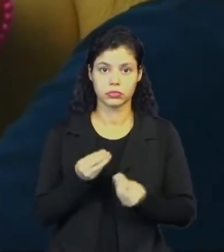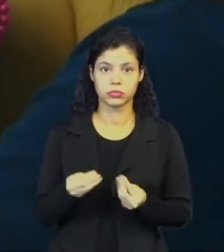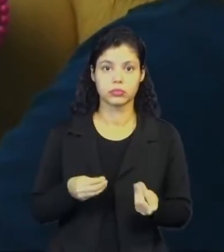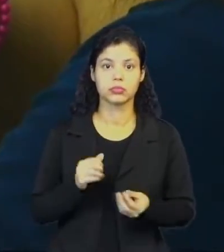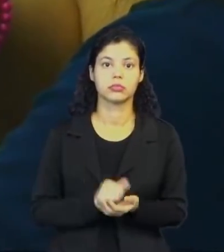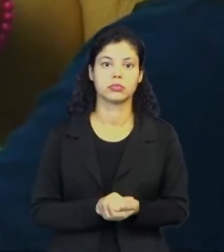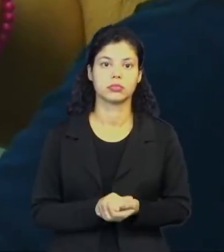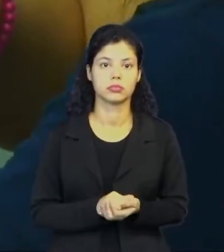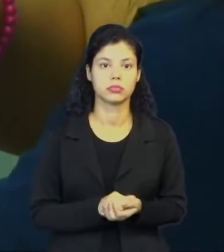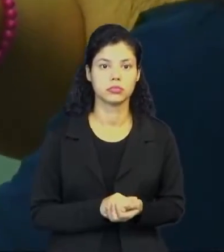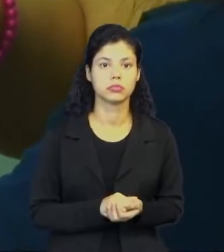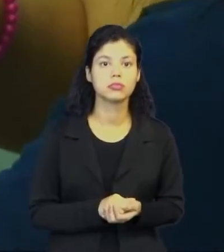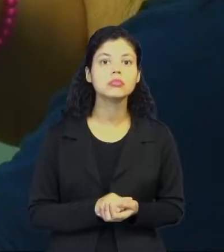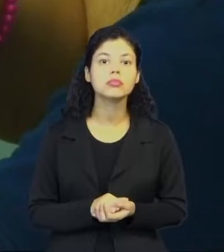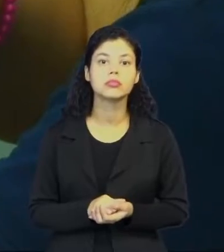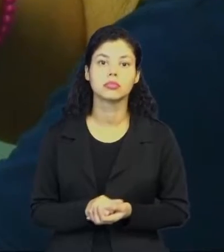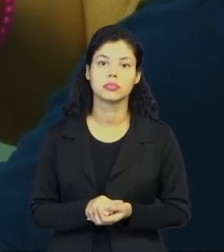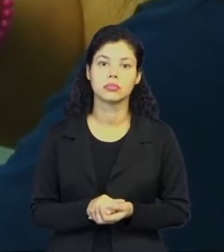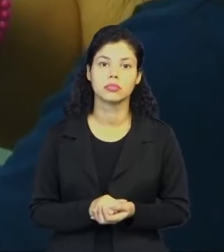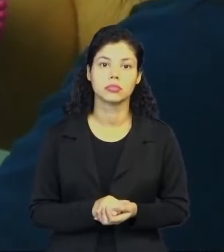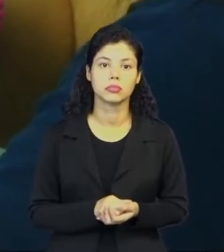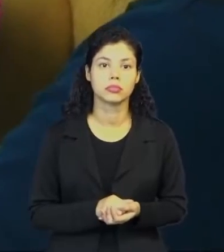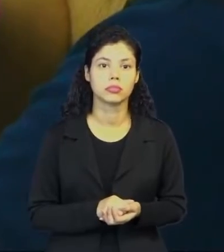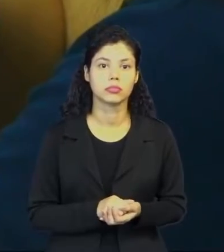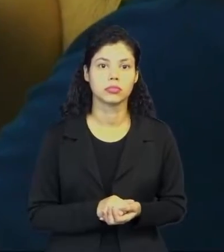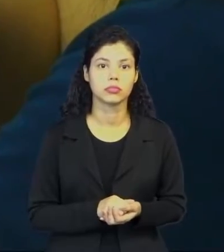uva. Eu coloco só o total aqui.